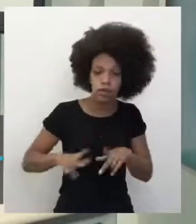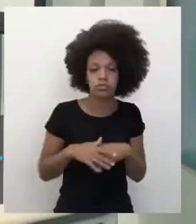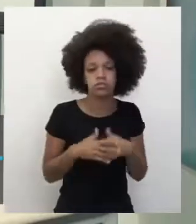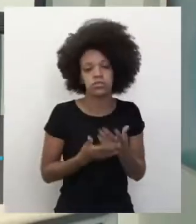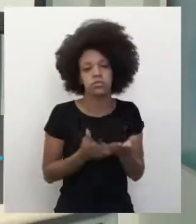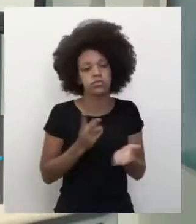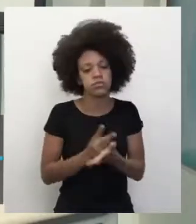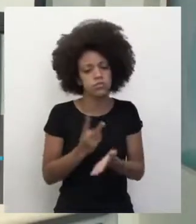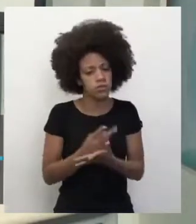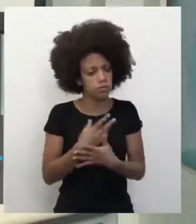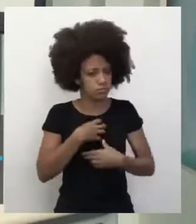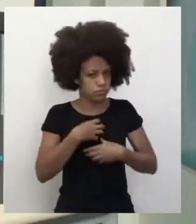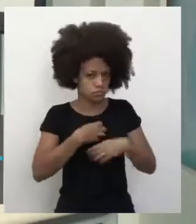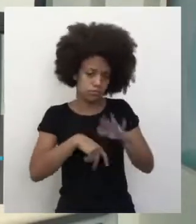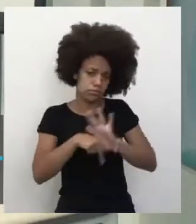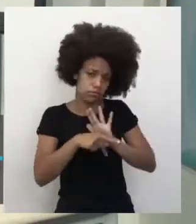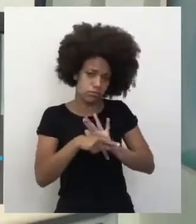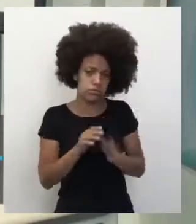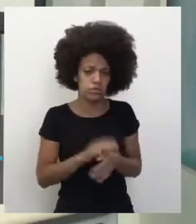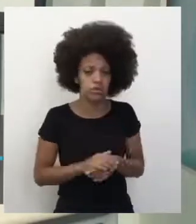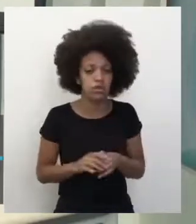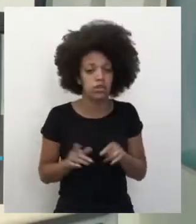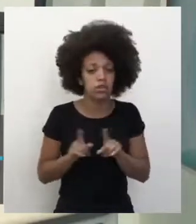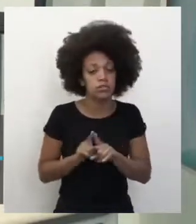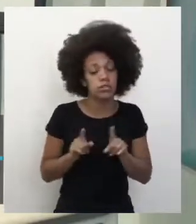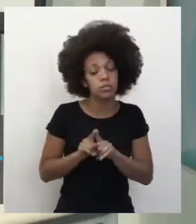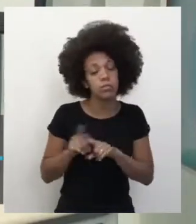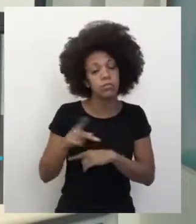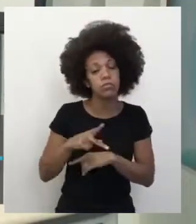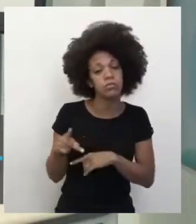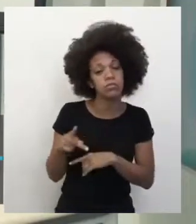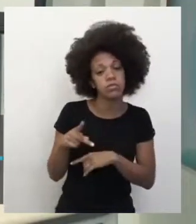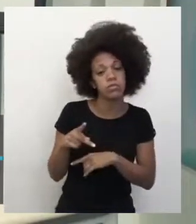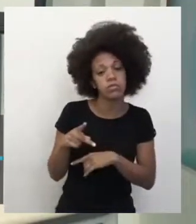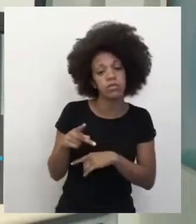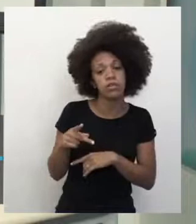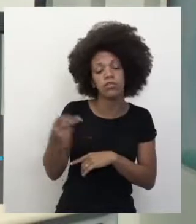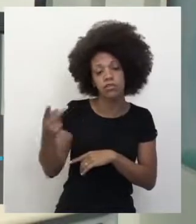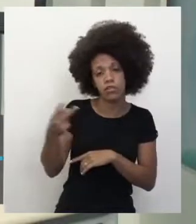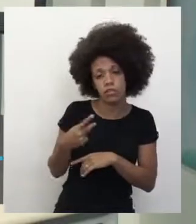sempre no mesmo estilo. E eu gostei muito do que a professora falou, que o estilo ela tem a